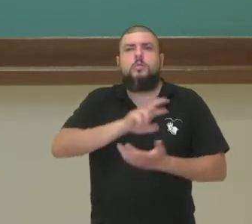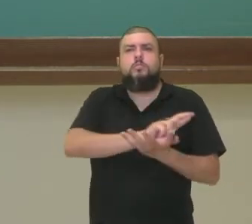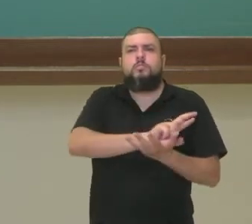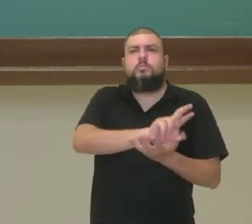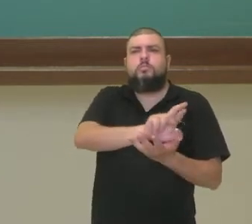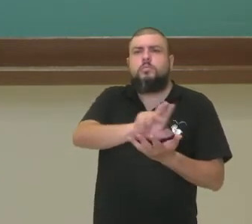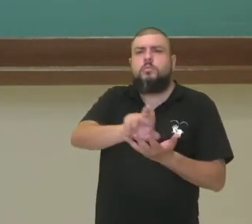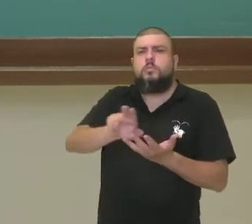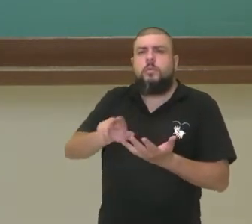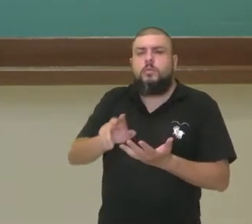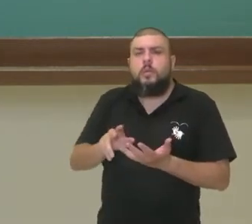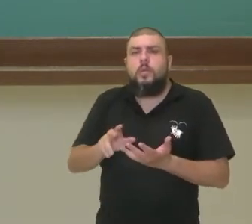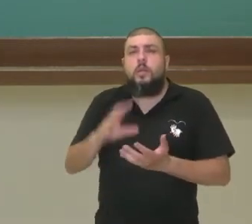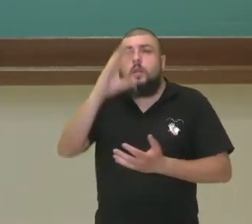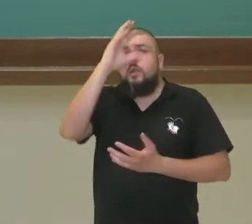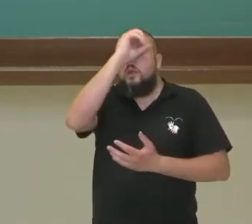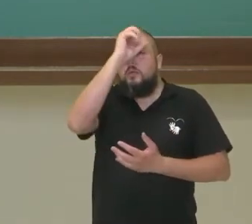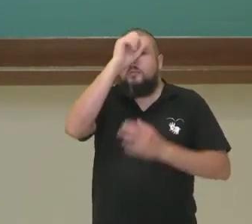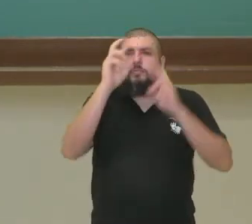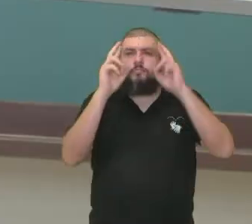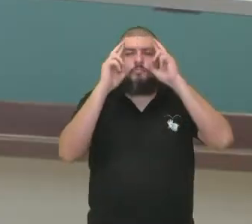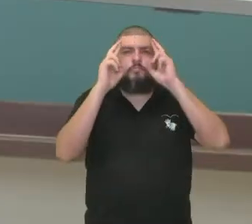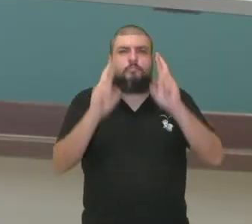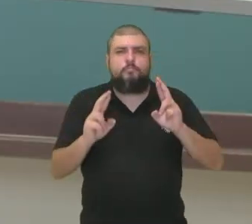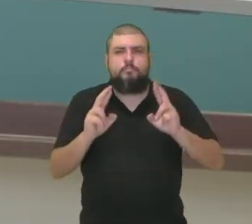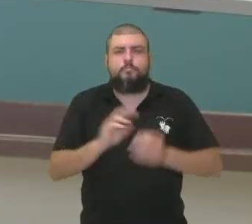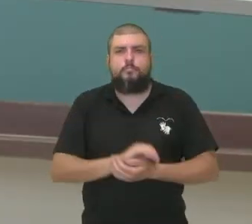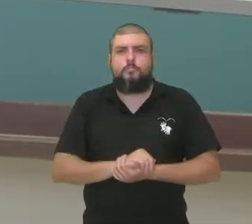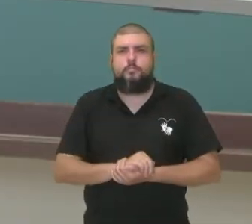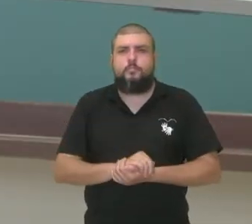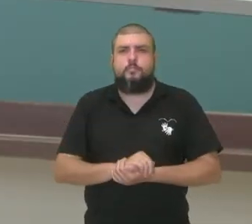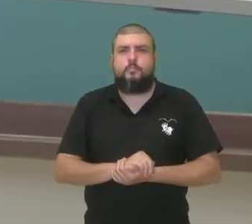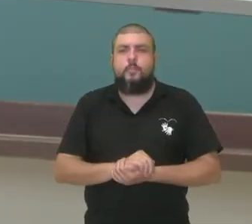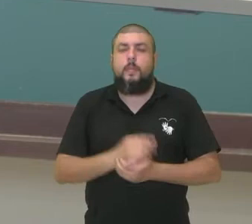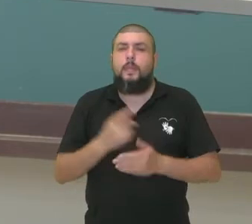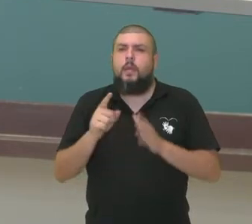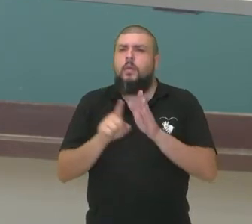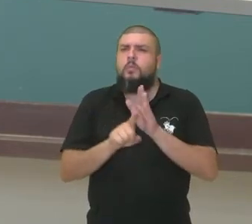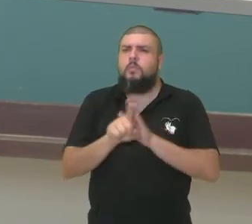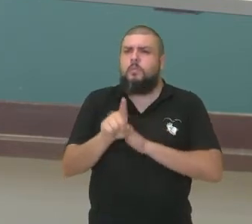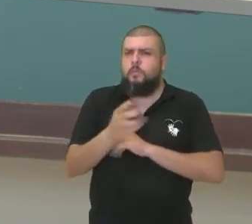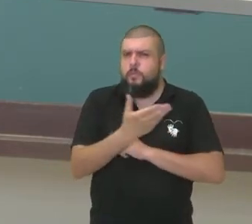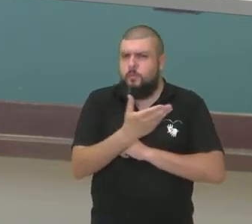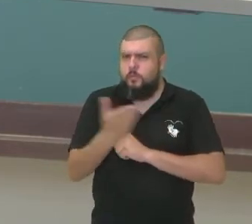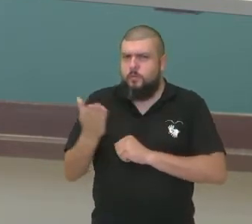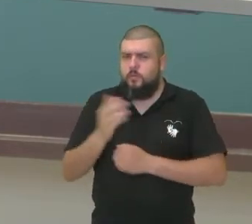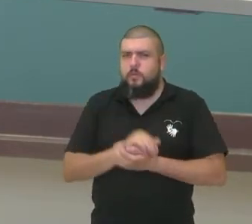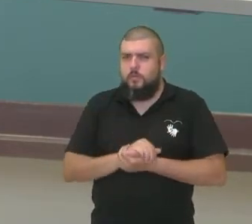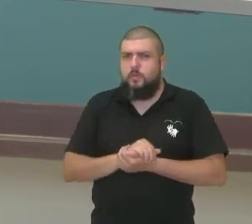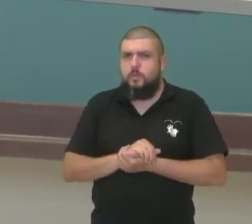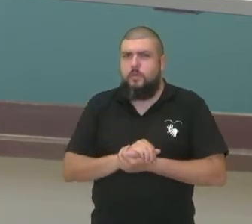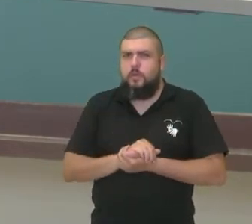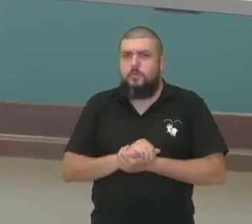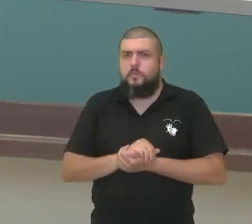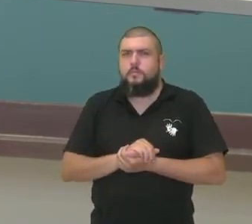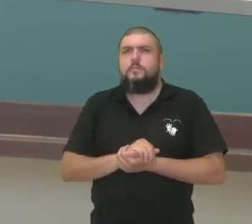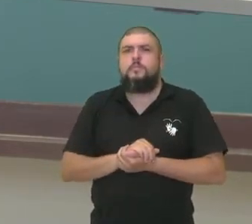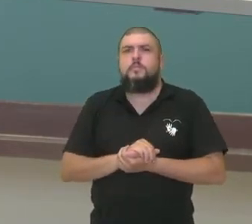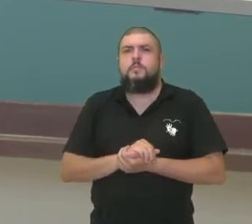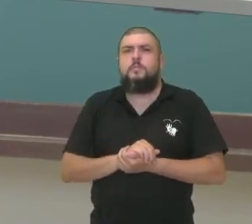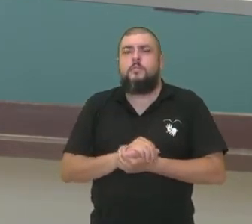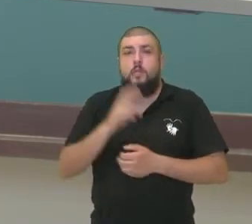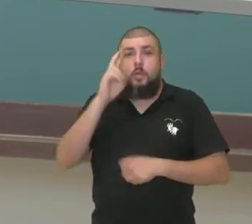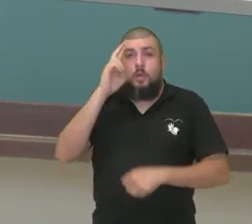de maneira harmoniosa. Bem, e eu pergunto para vocês, qual a importância do engajamento dos